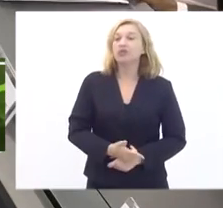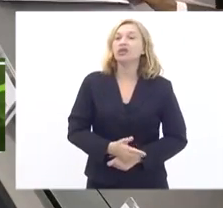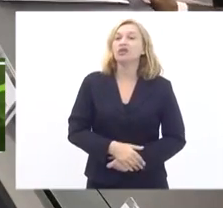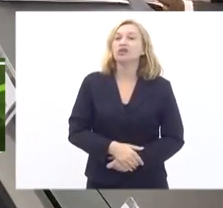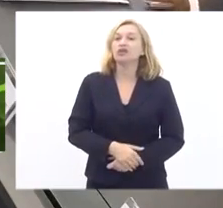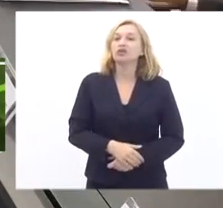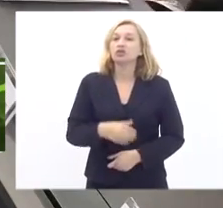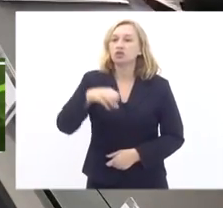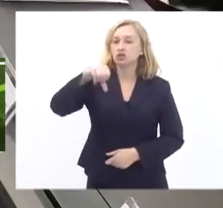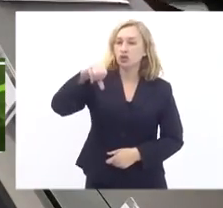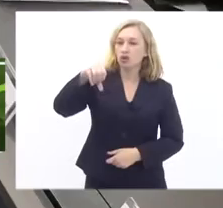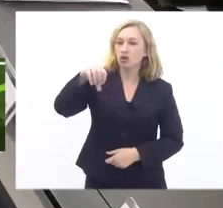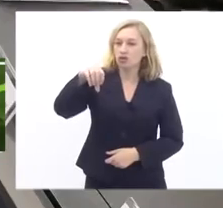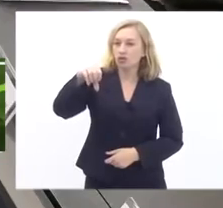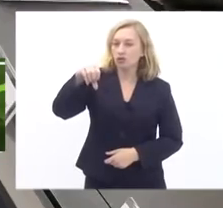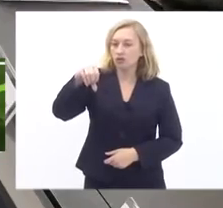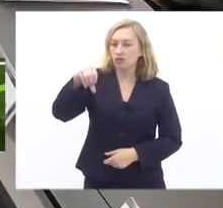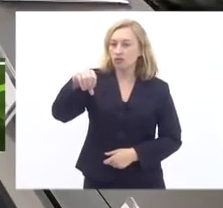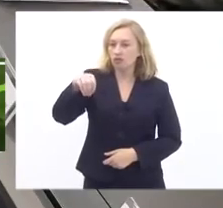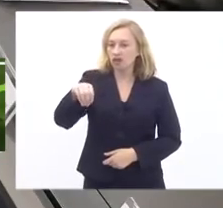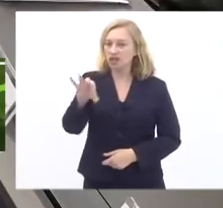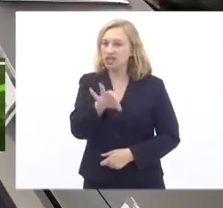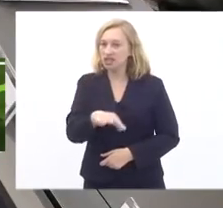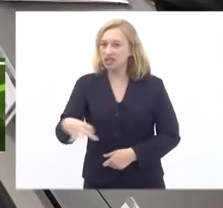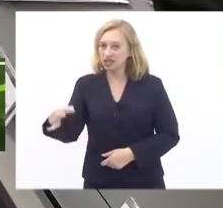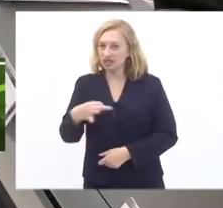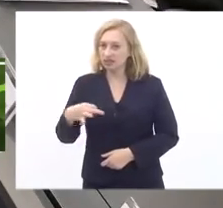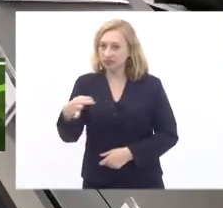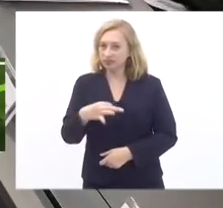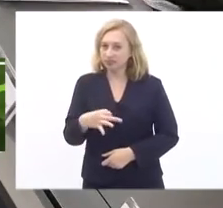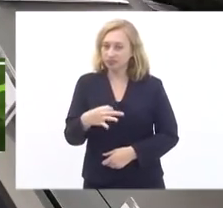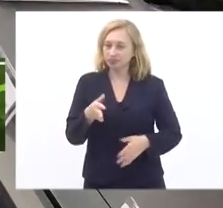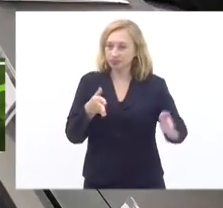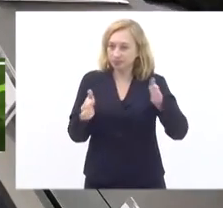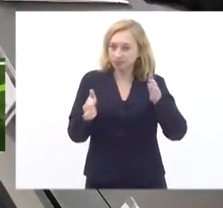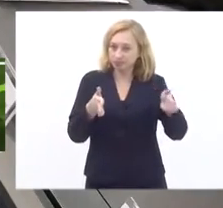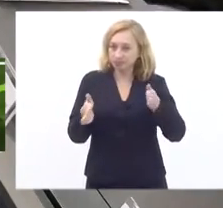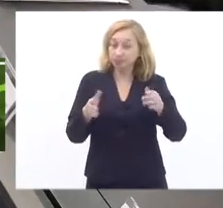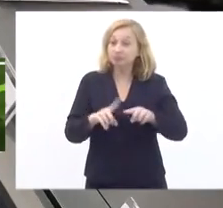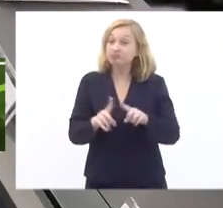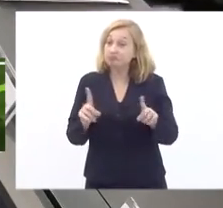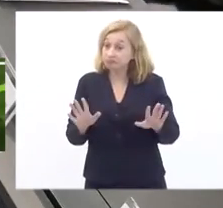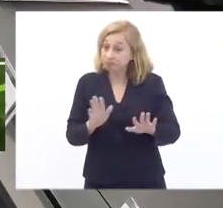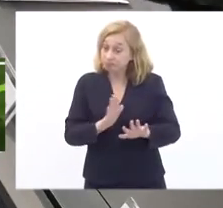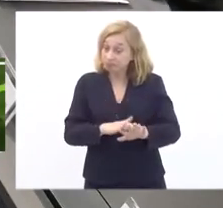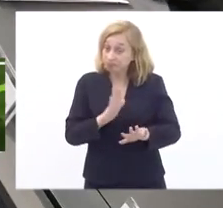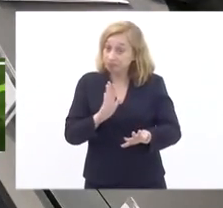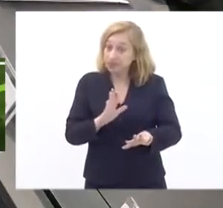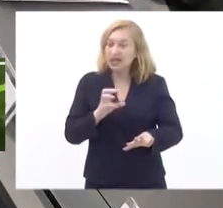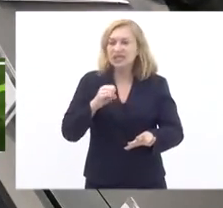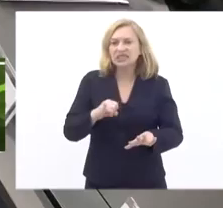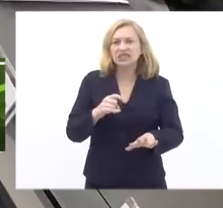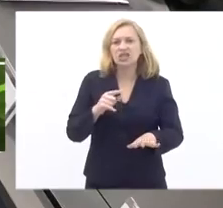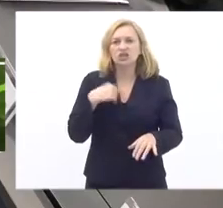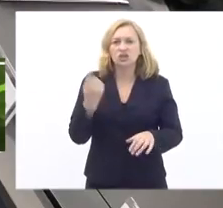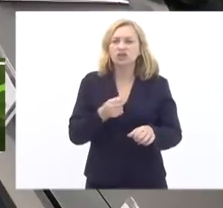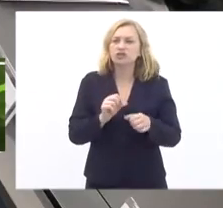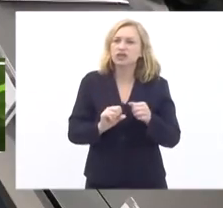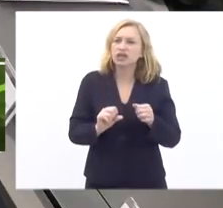dos 90 centavos, que refere-se a um determinado período. Sim. Mas, se nós